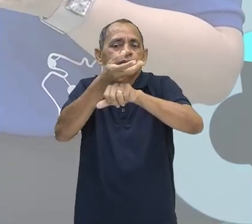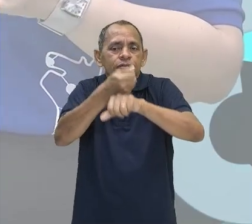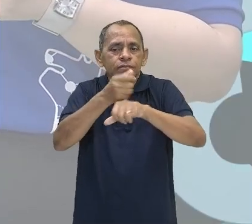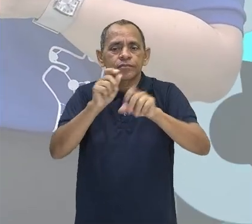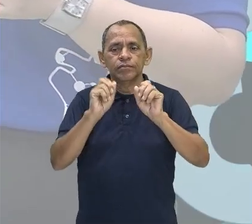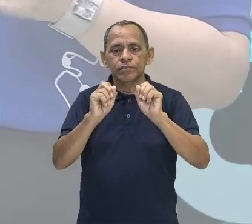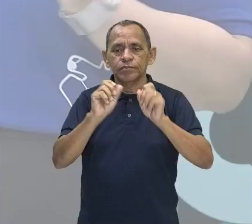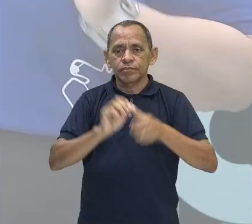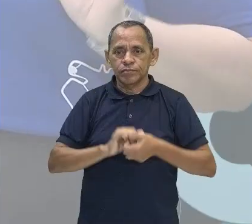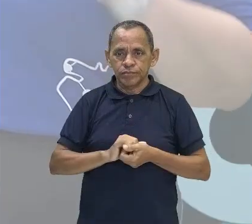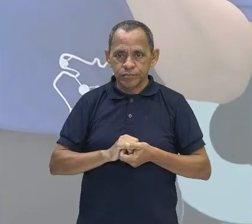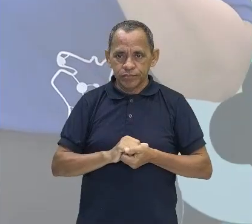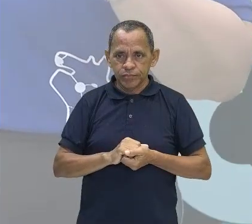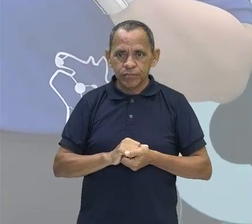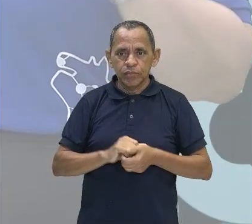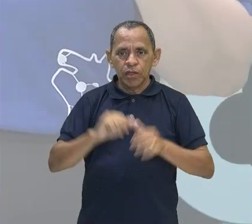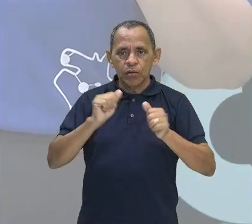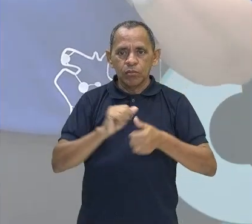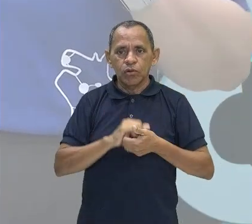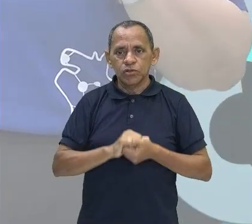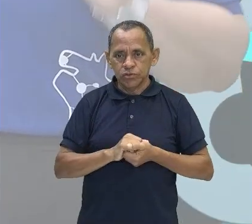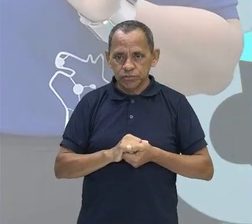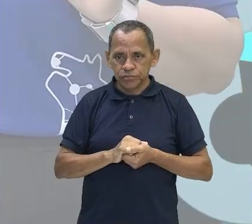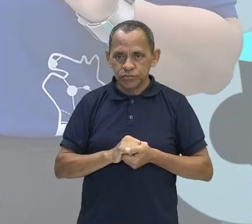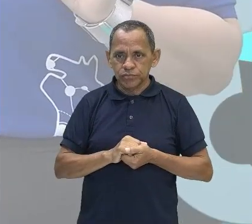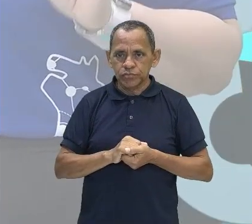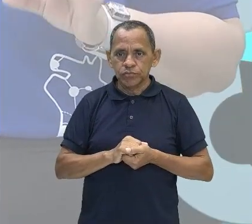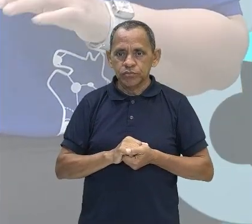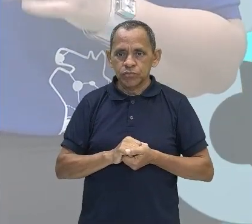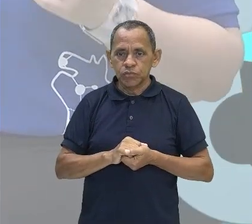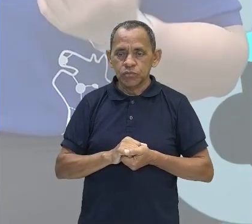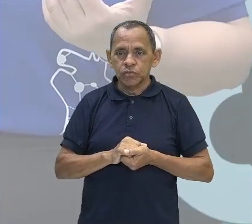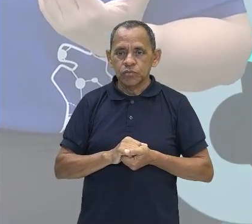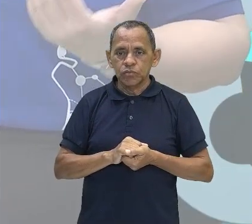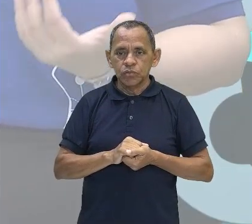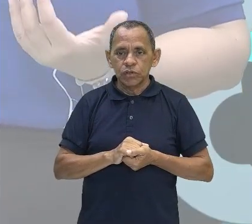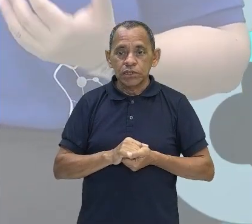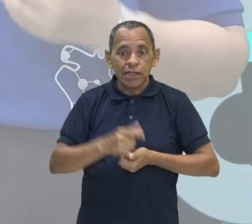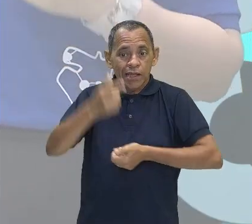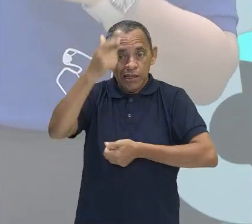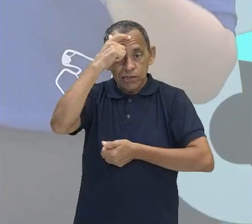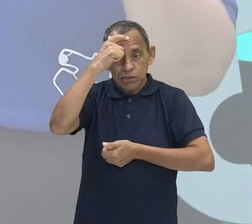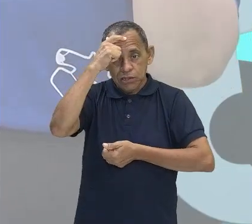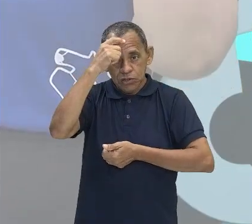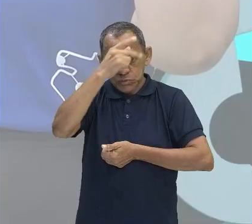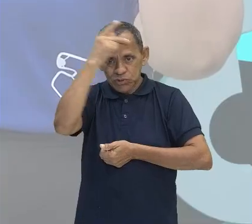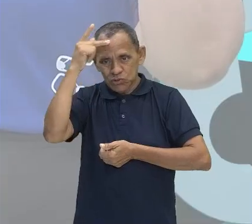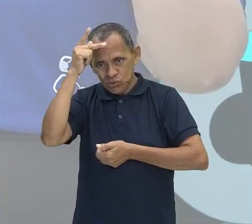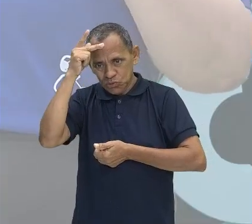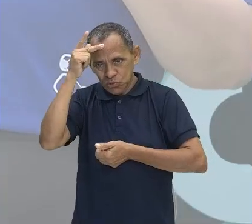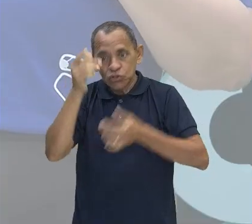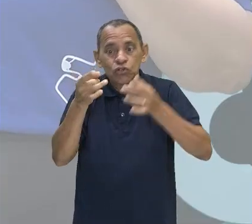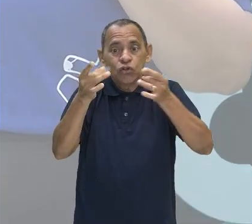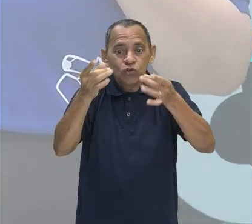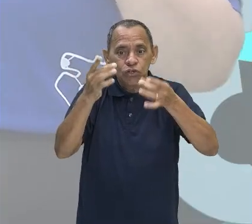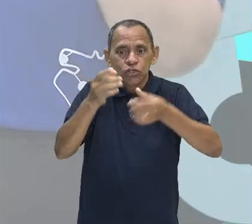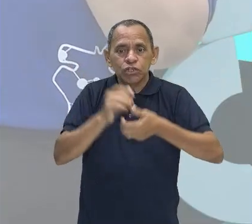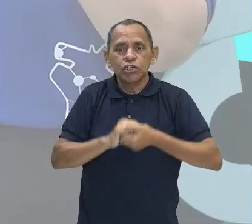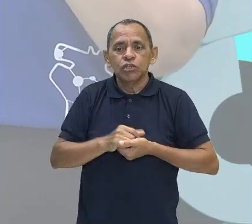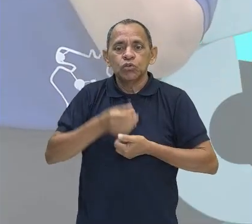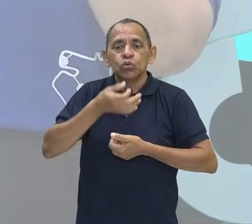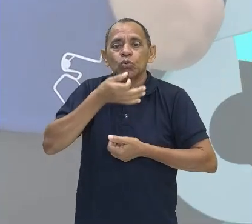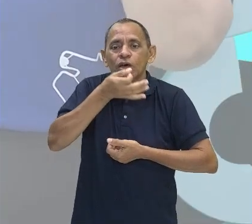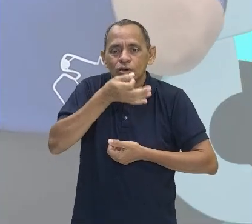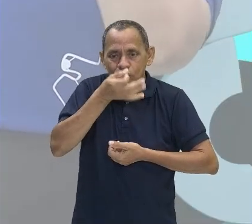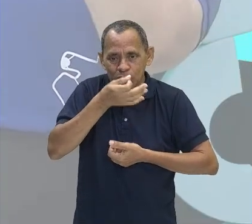essa persuasão? Bom, pode ser pelo apelo racional, né? Os vendedores apresentam argumentos que são mais